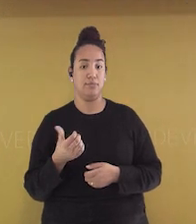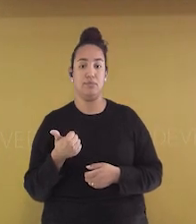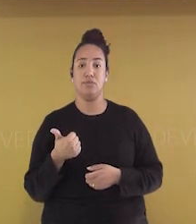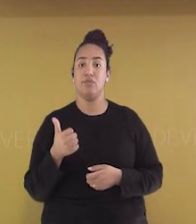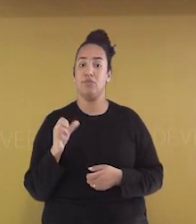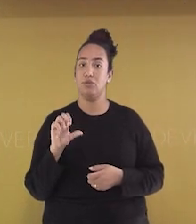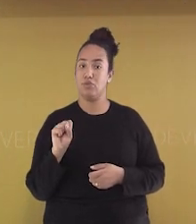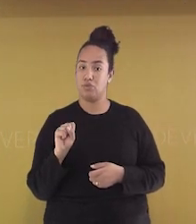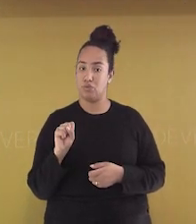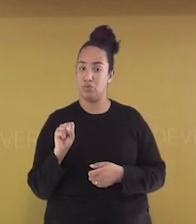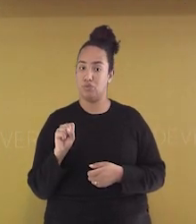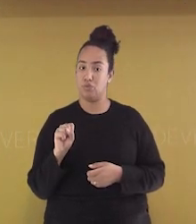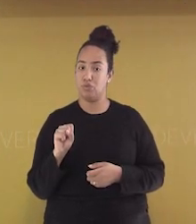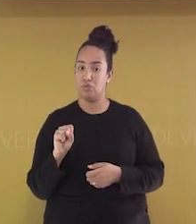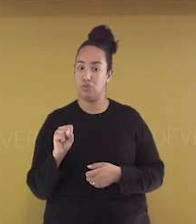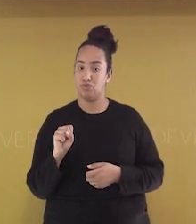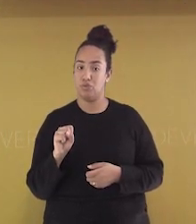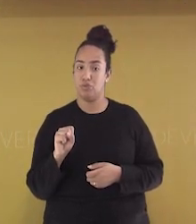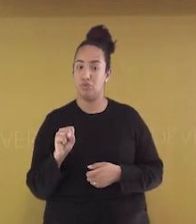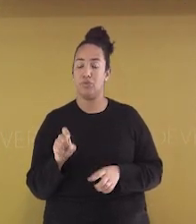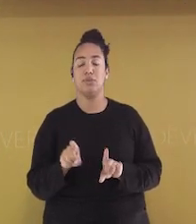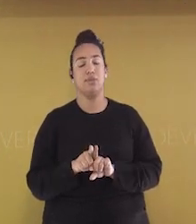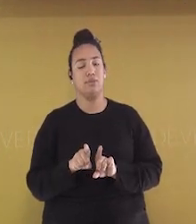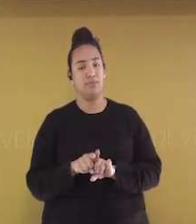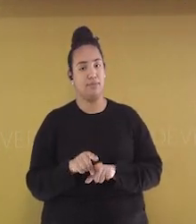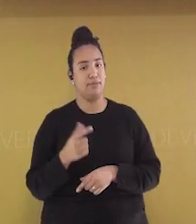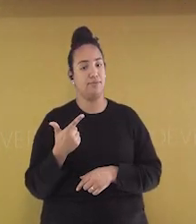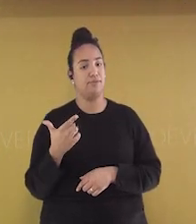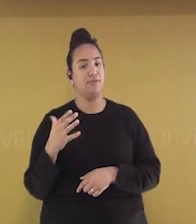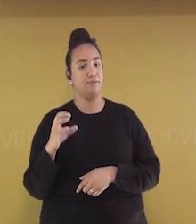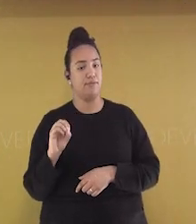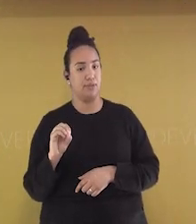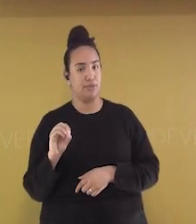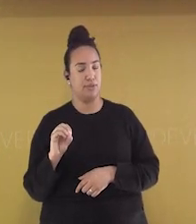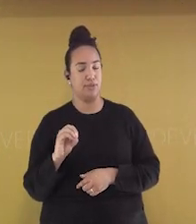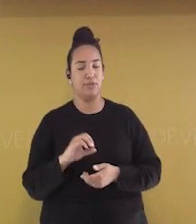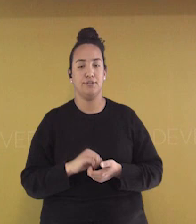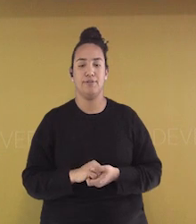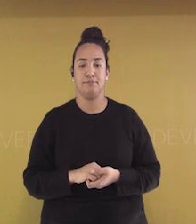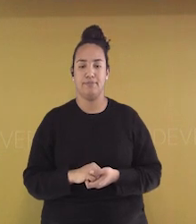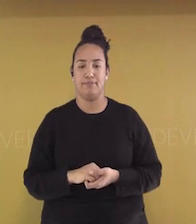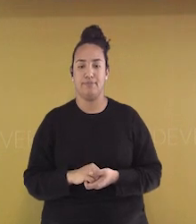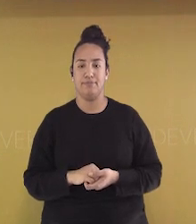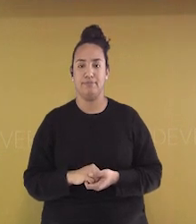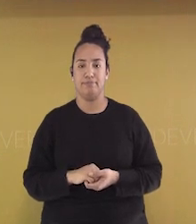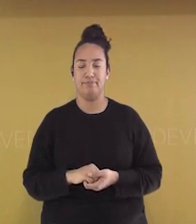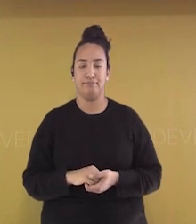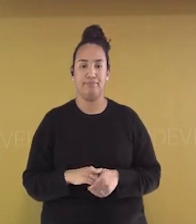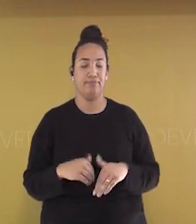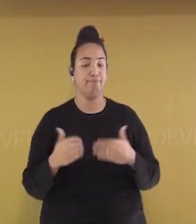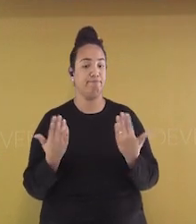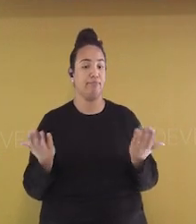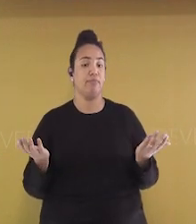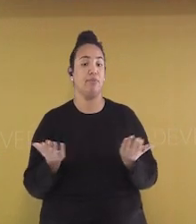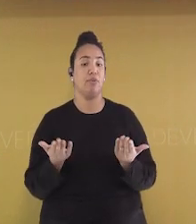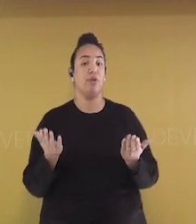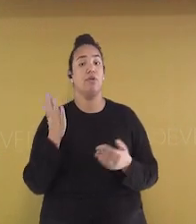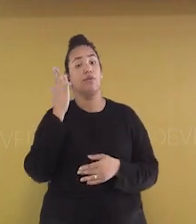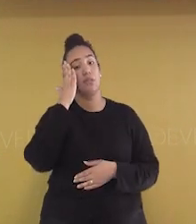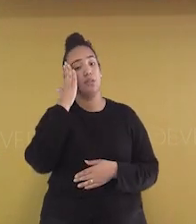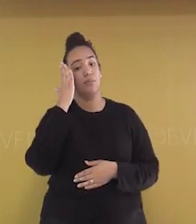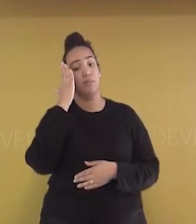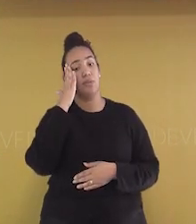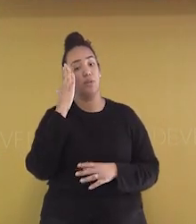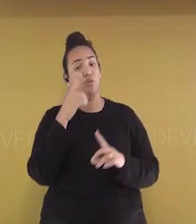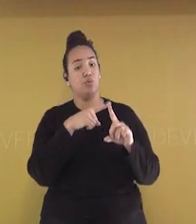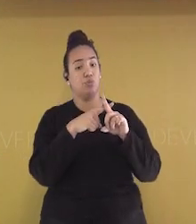16, o 18 e, por fim, o 20. Vamos